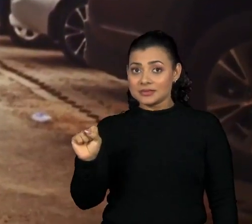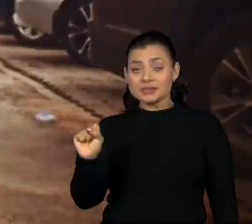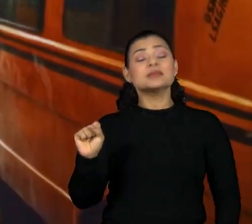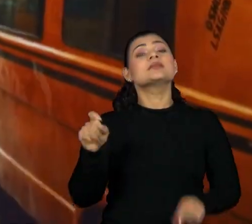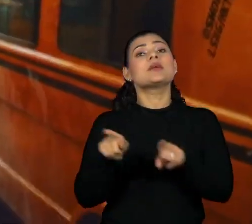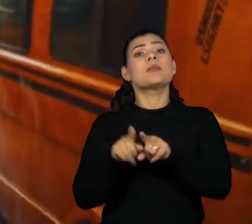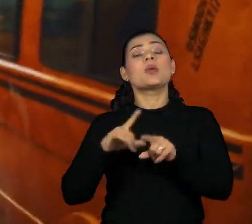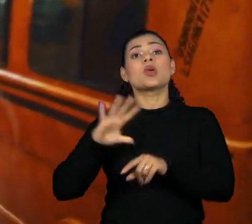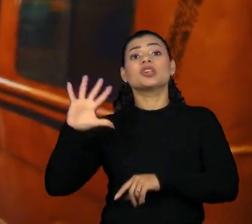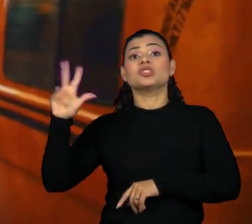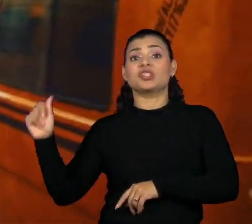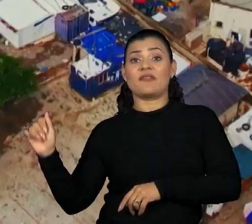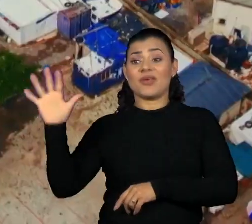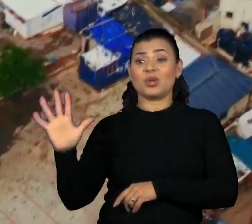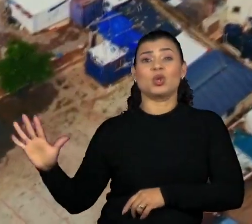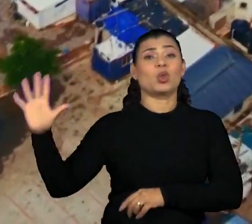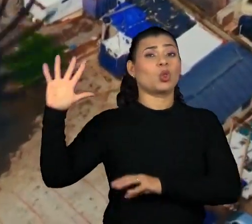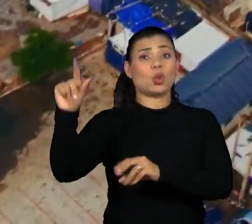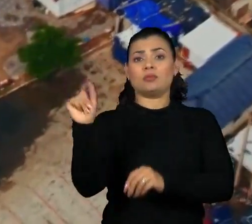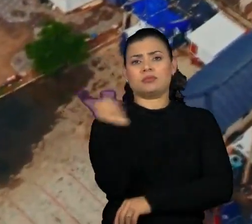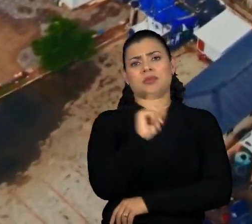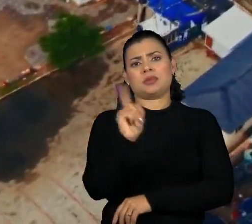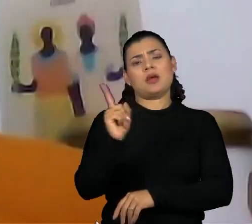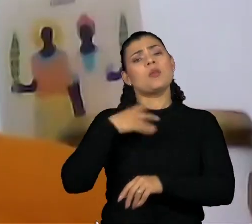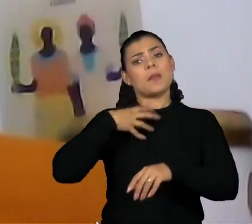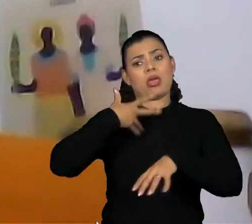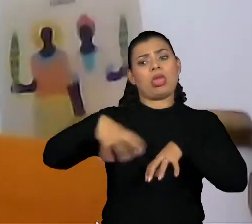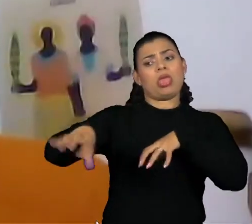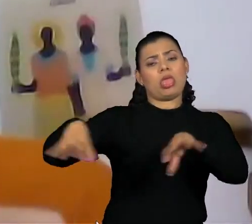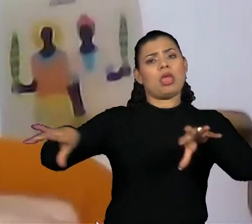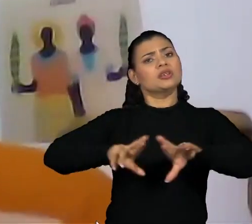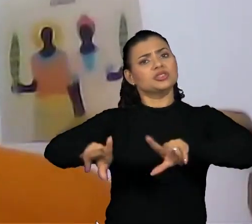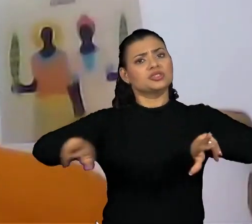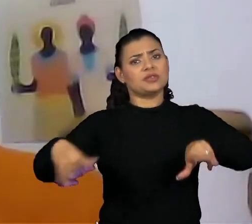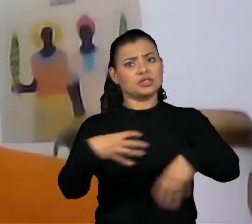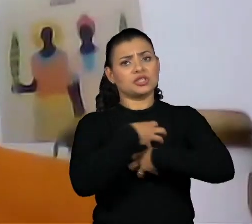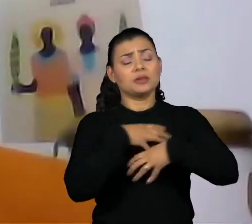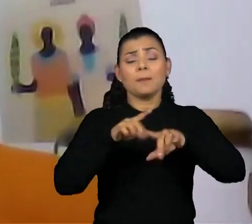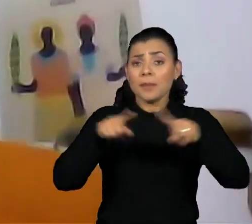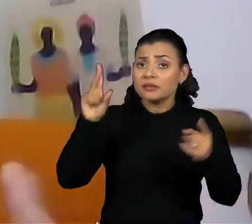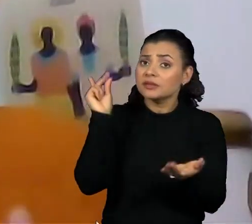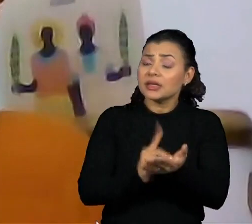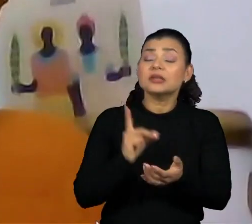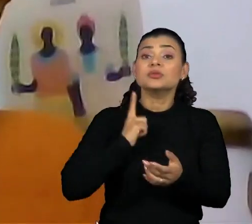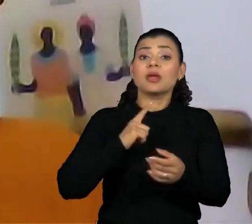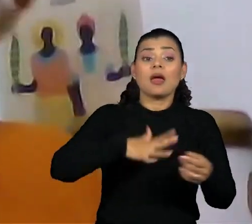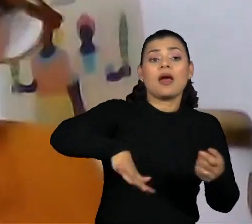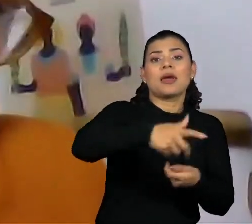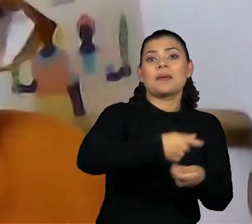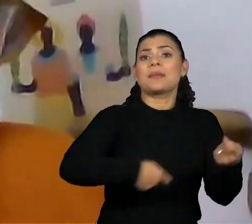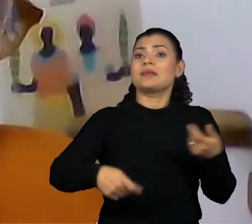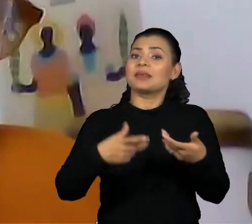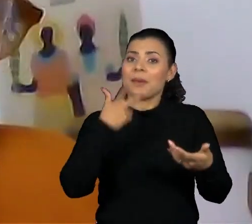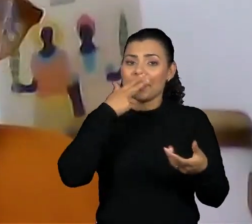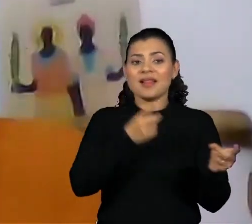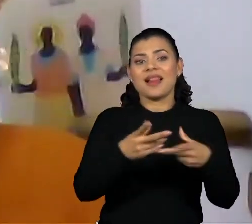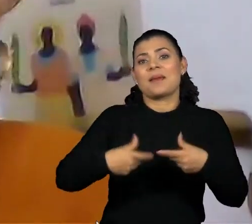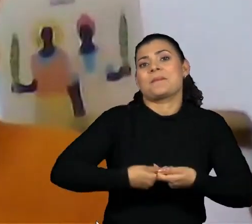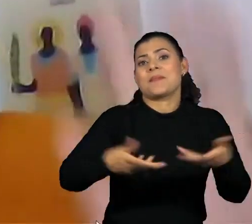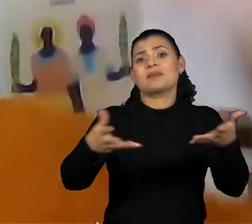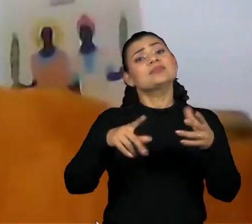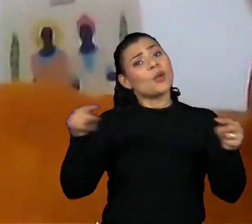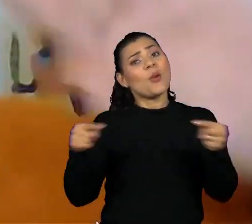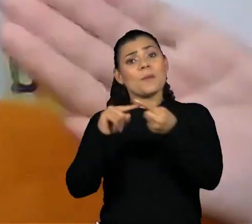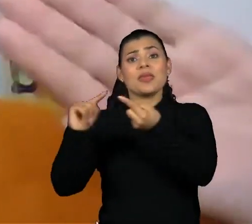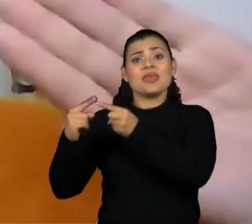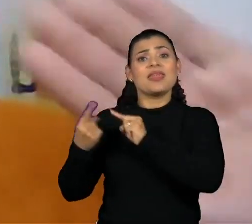o continente todo. Essas generalizações são problemáticas, mas quando a gente pensa em termos de mercado, ela funciona